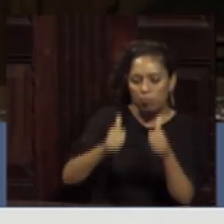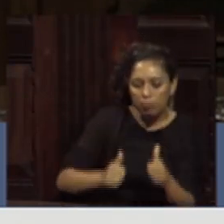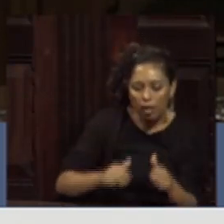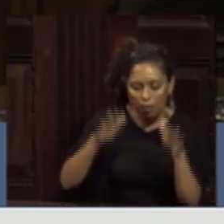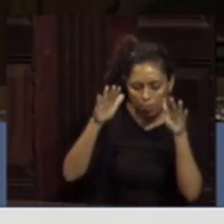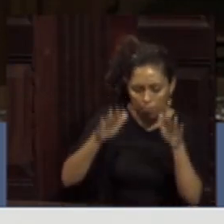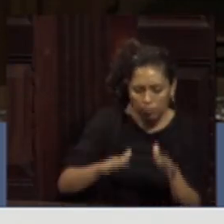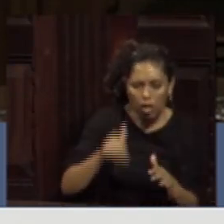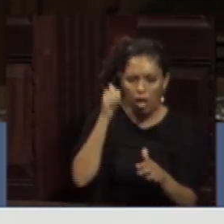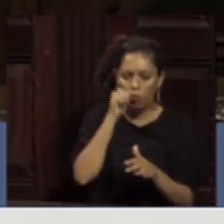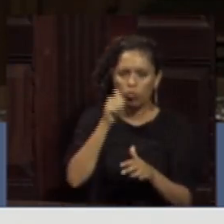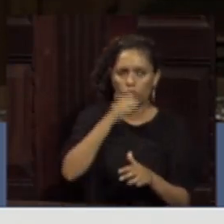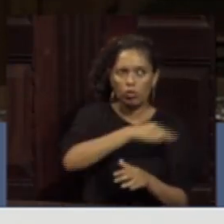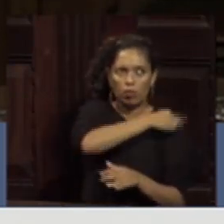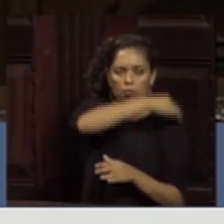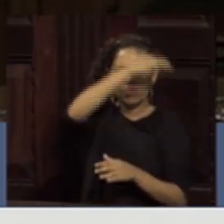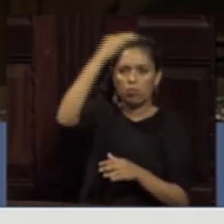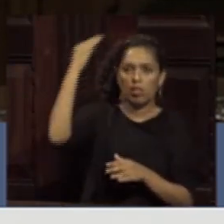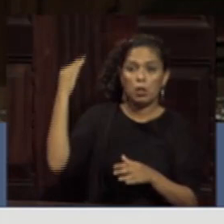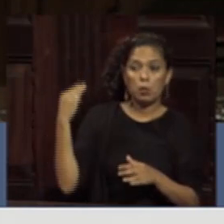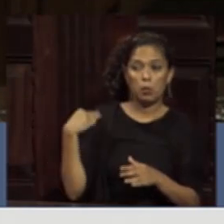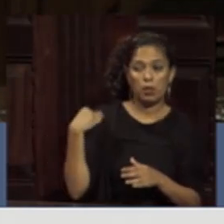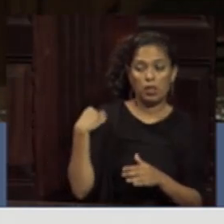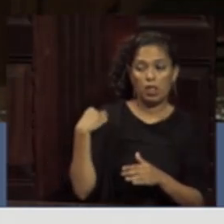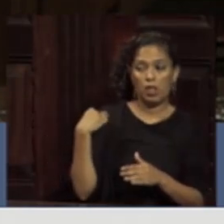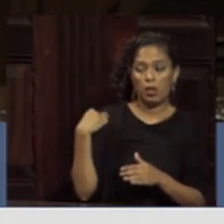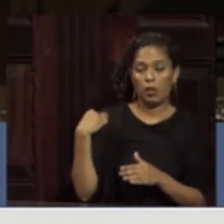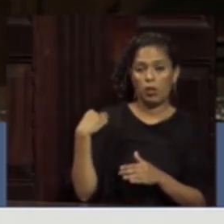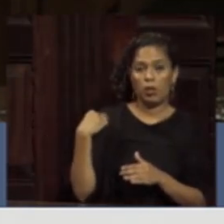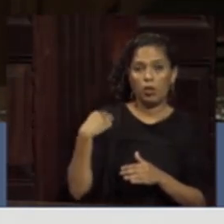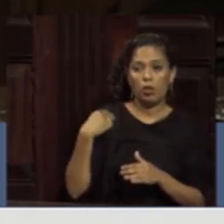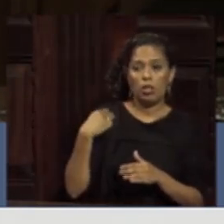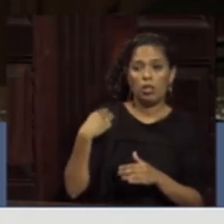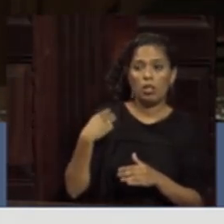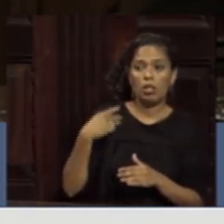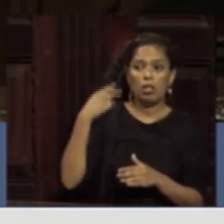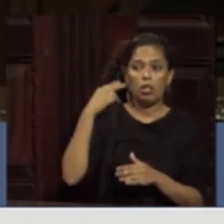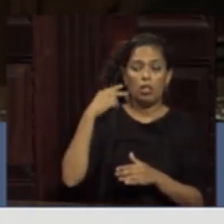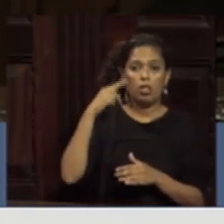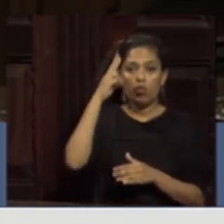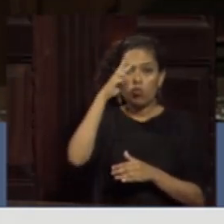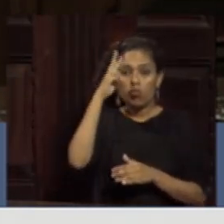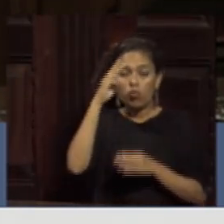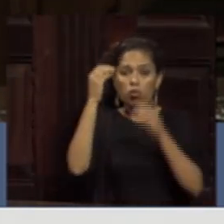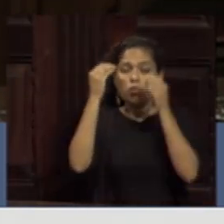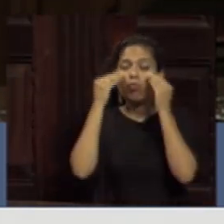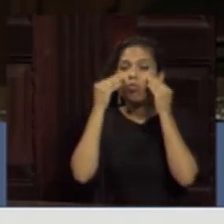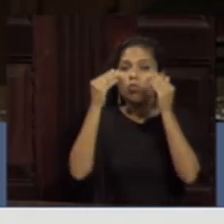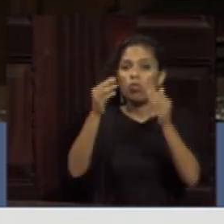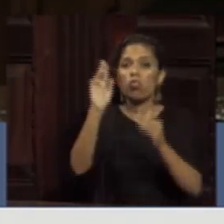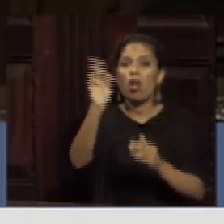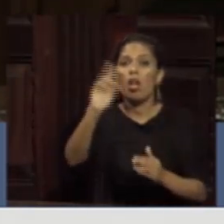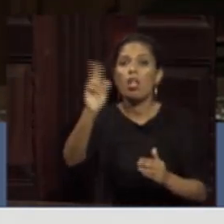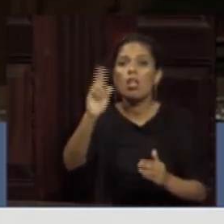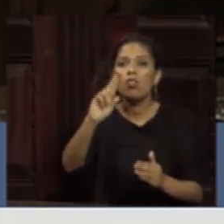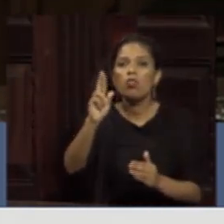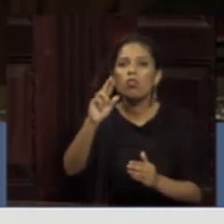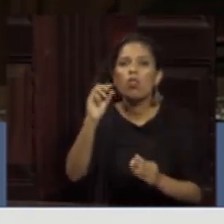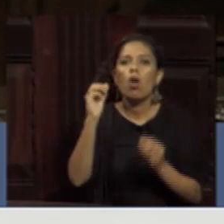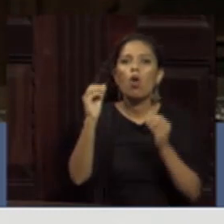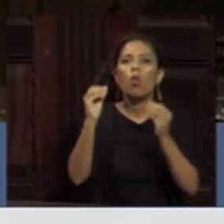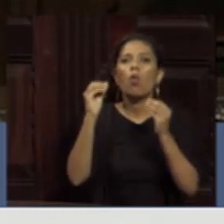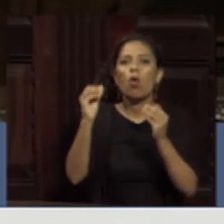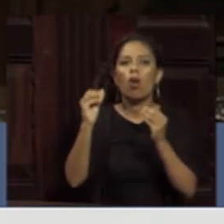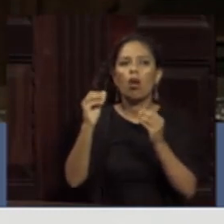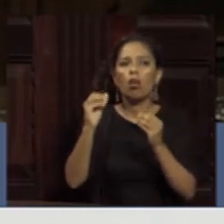forte que a Igreja interveio para que novamente se colocasse